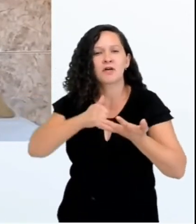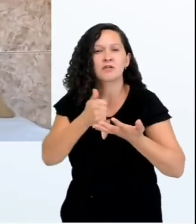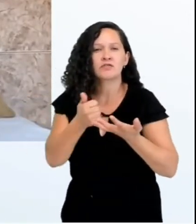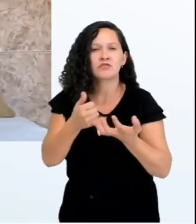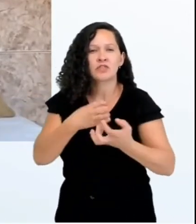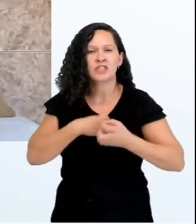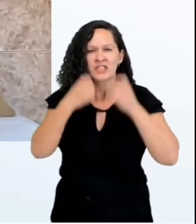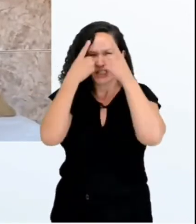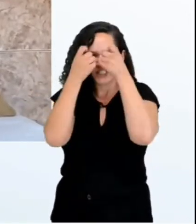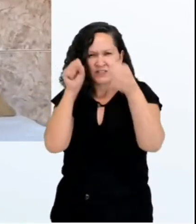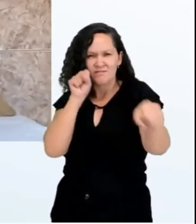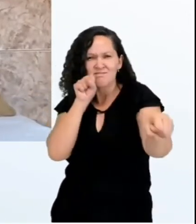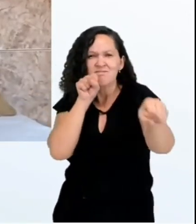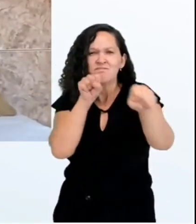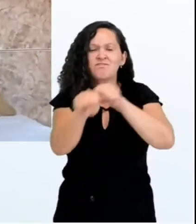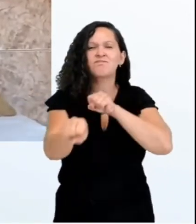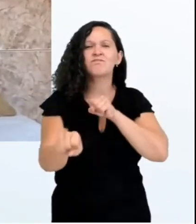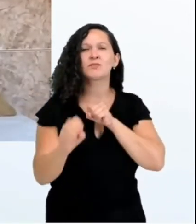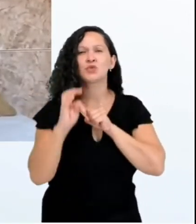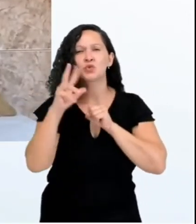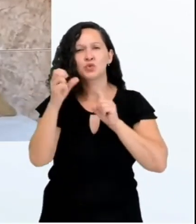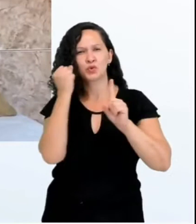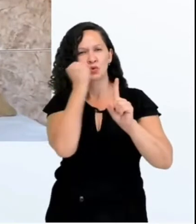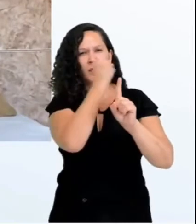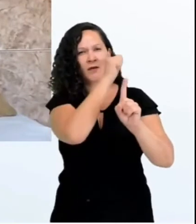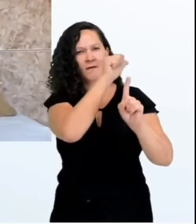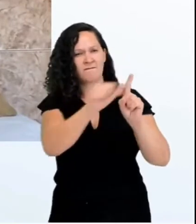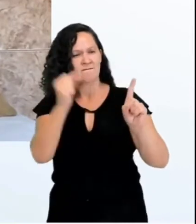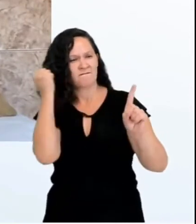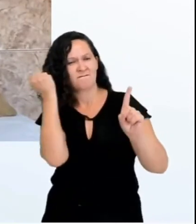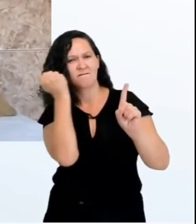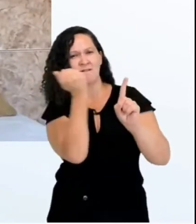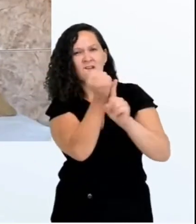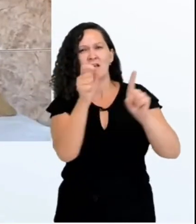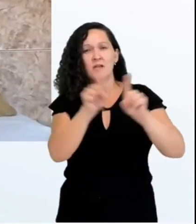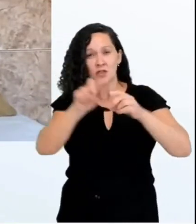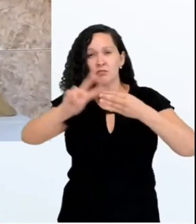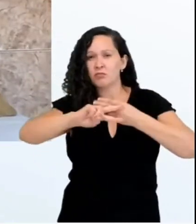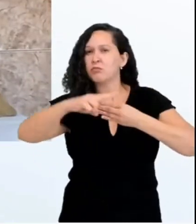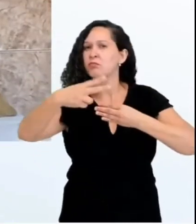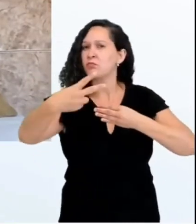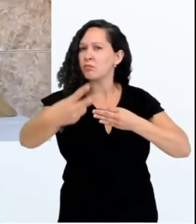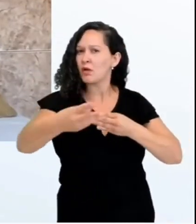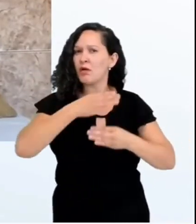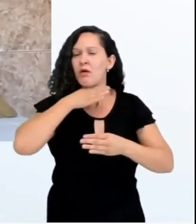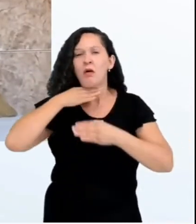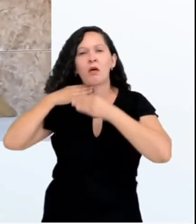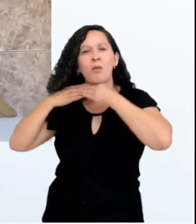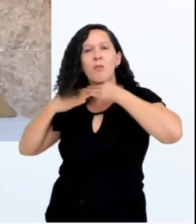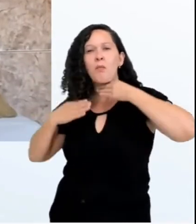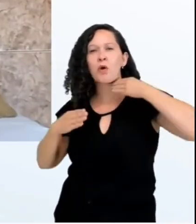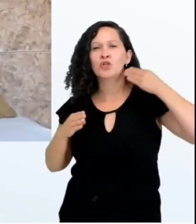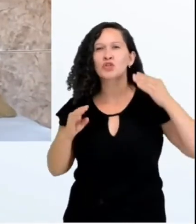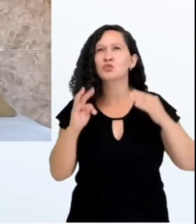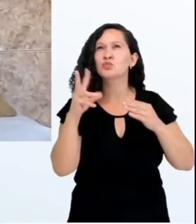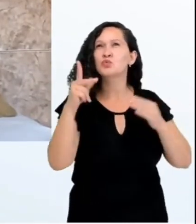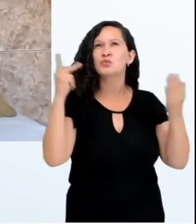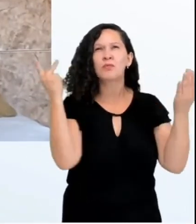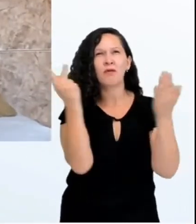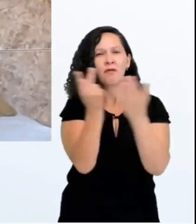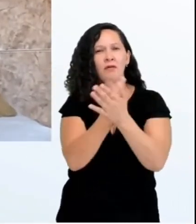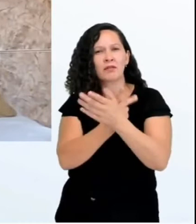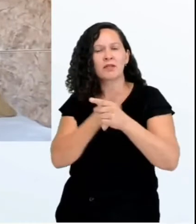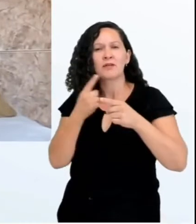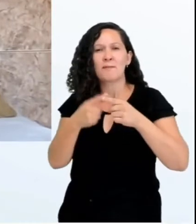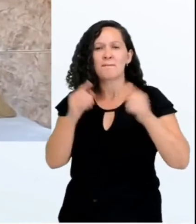tipos de violência. Isso do feminicídio também é causa e consequência. A morte é o ápice de tudo que